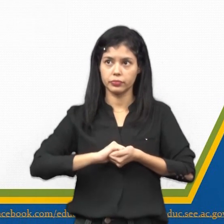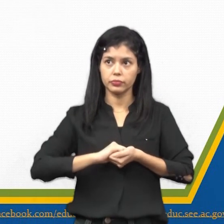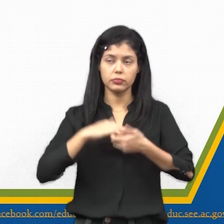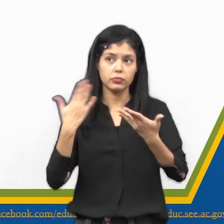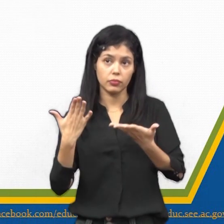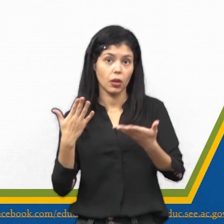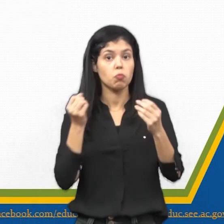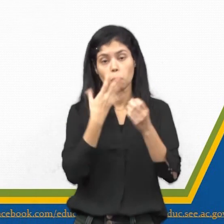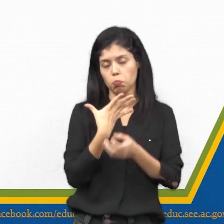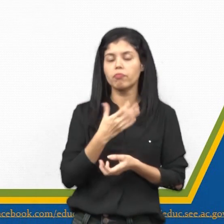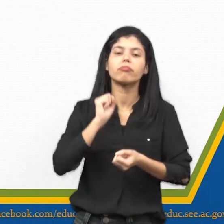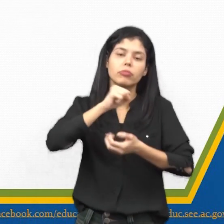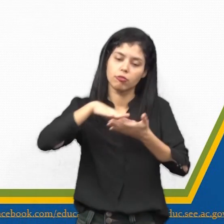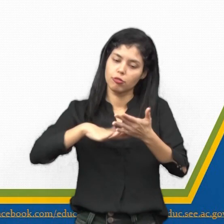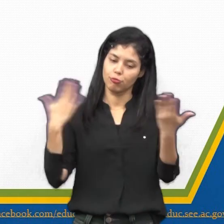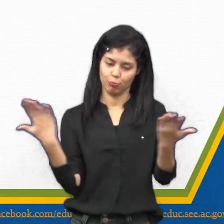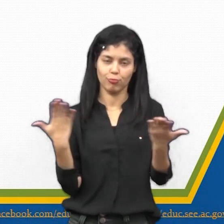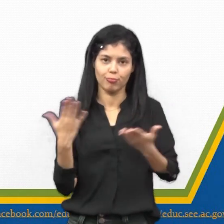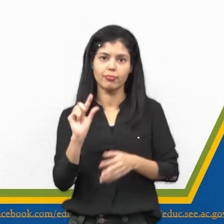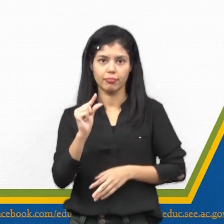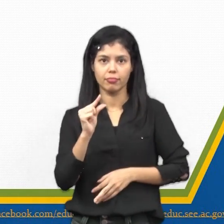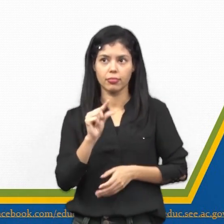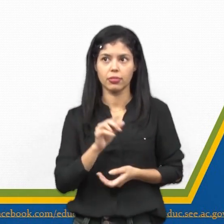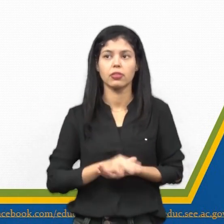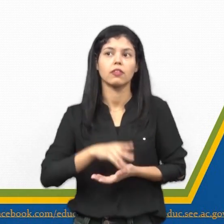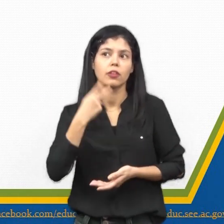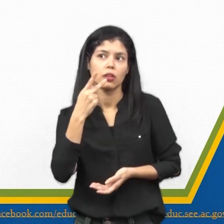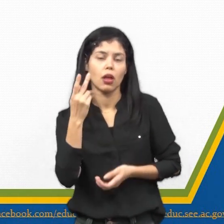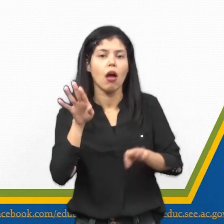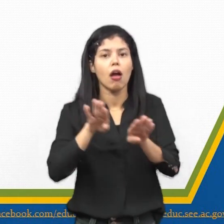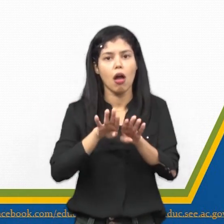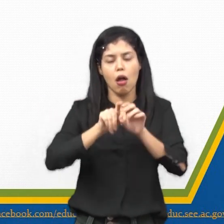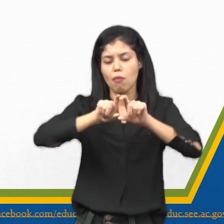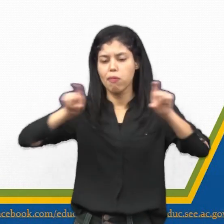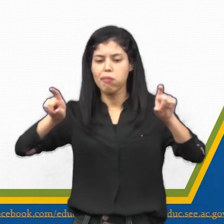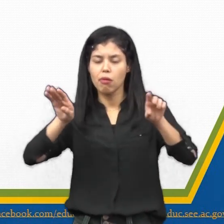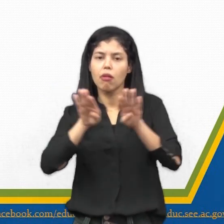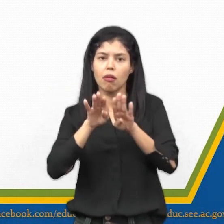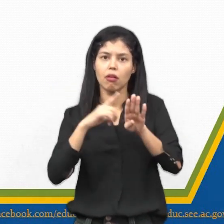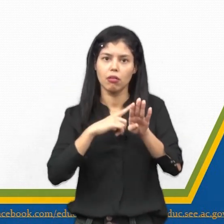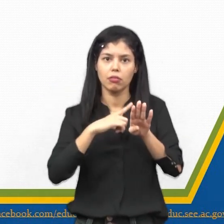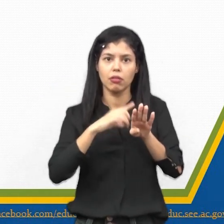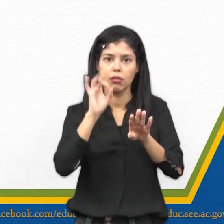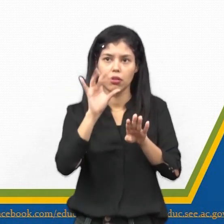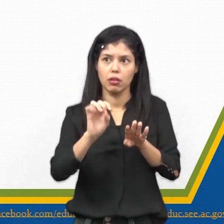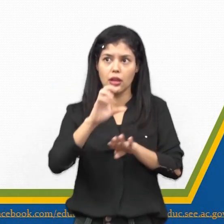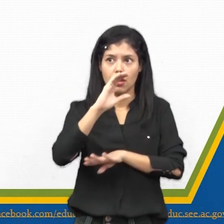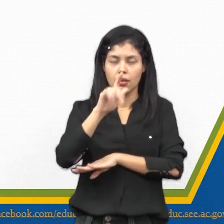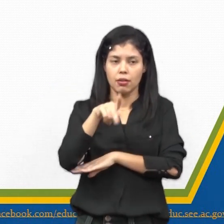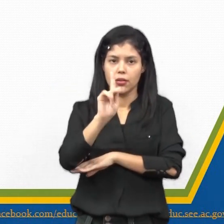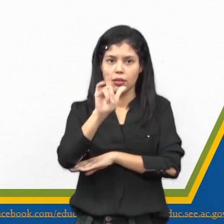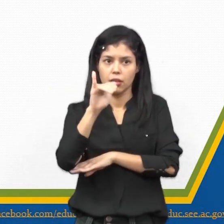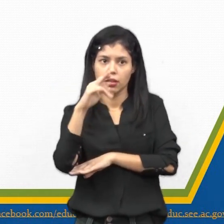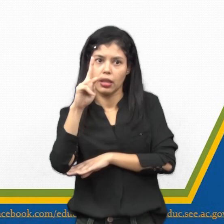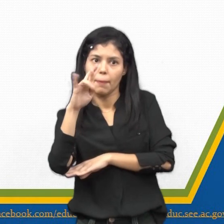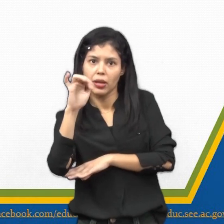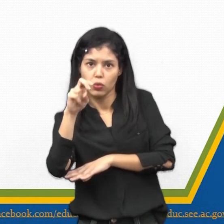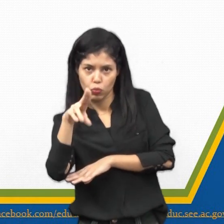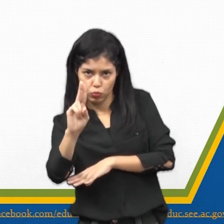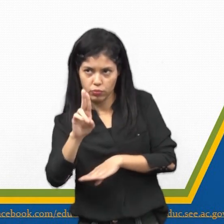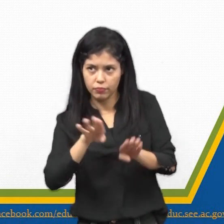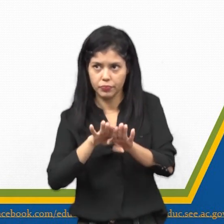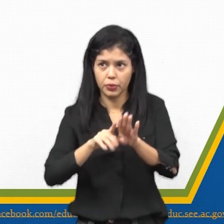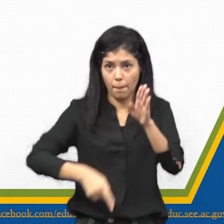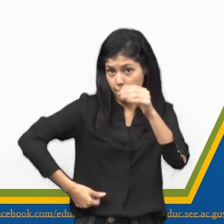Bom, vamos exercitar um pouquinho então? Nós estamos falando sobre a equação geral dos gases e a equação de Clapeyron.